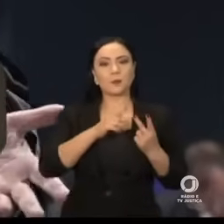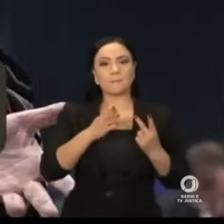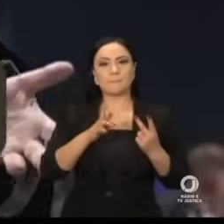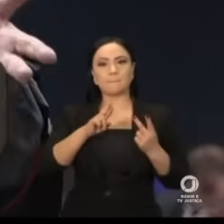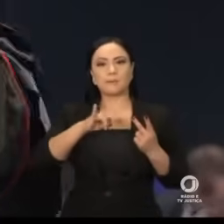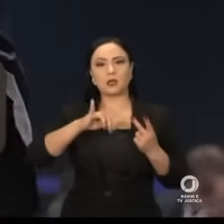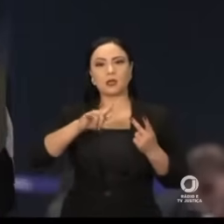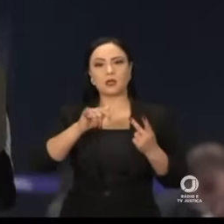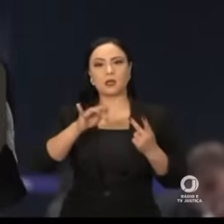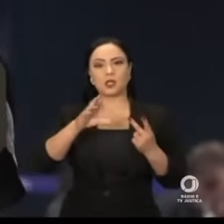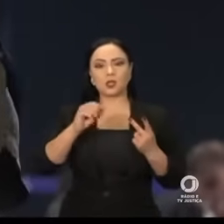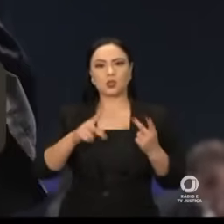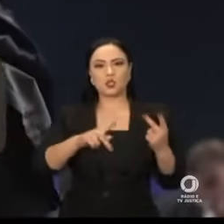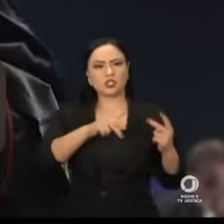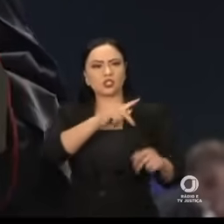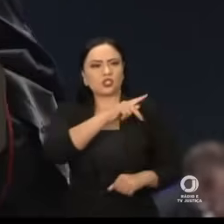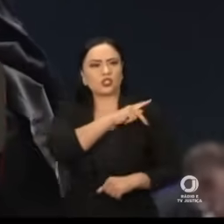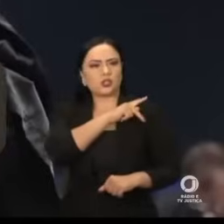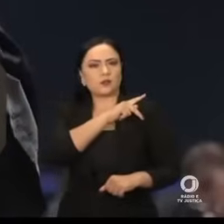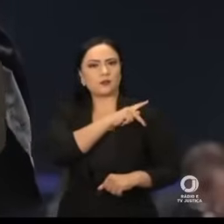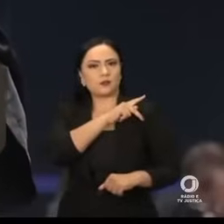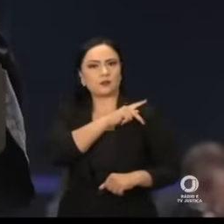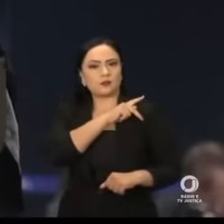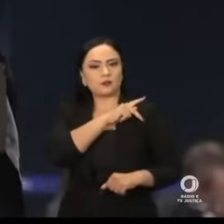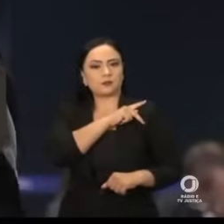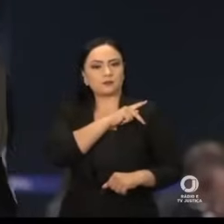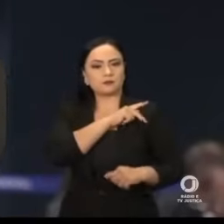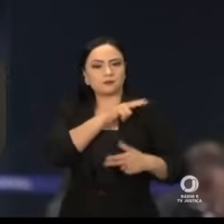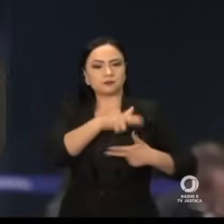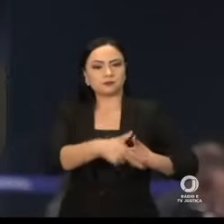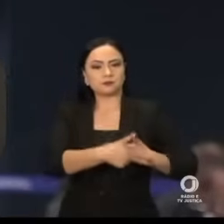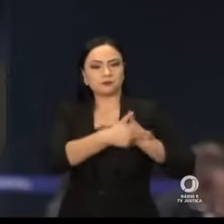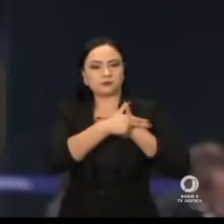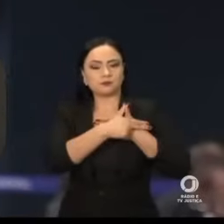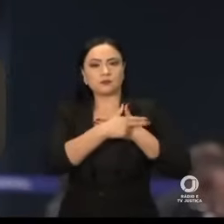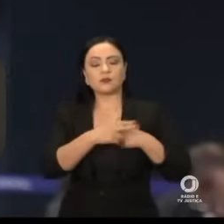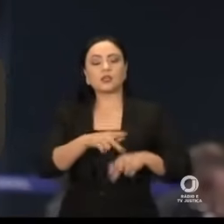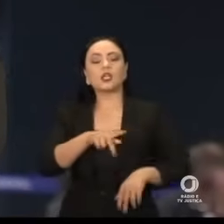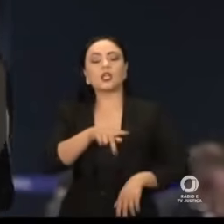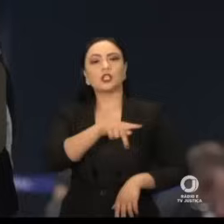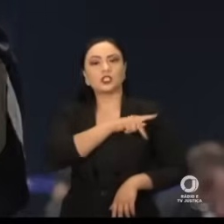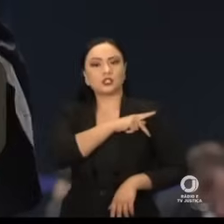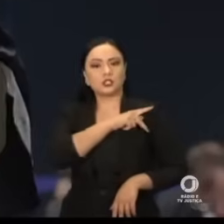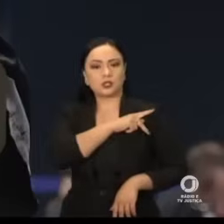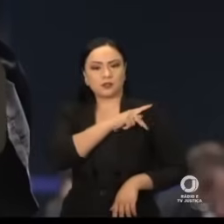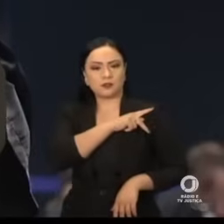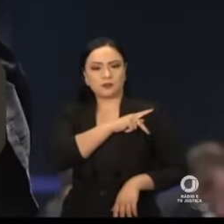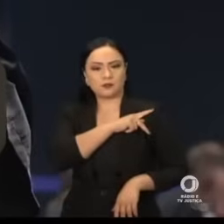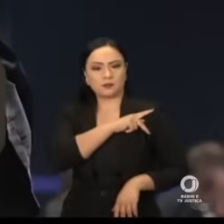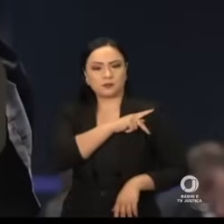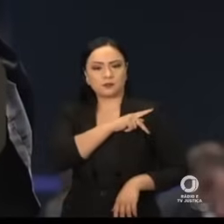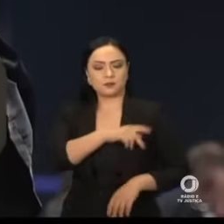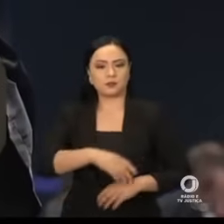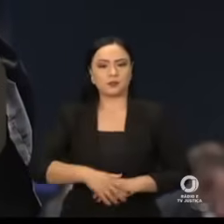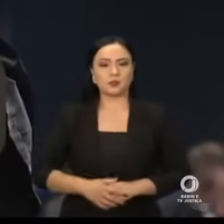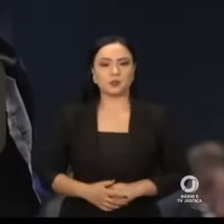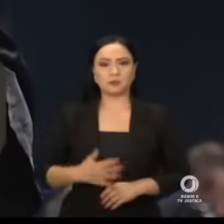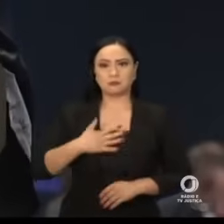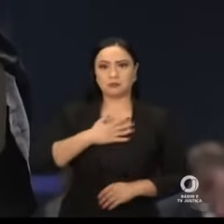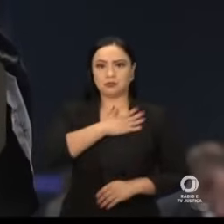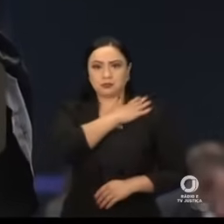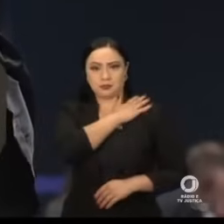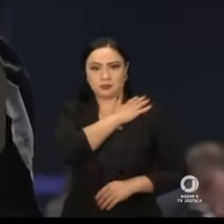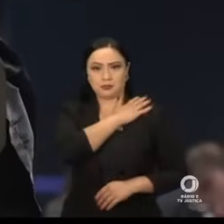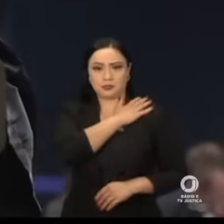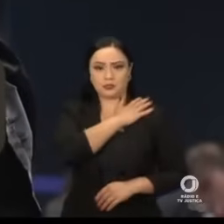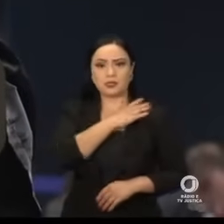chefe da aeronáutica e chefe do Exército, general e o brigadeiro, que